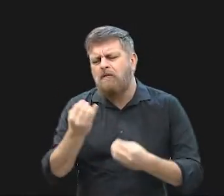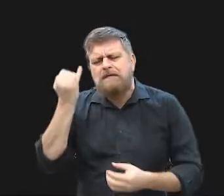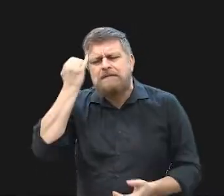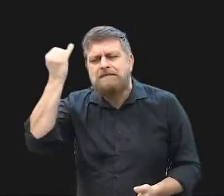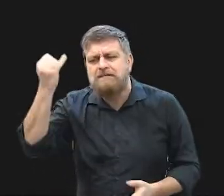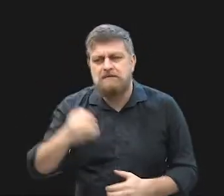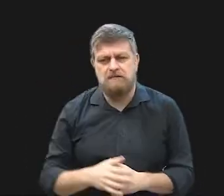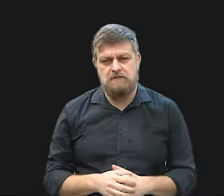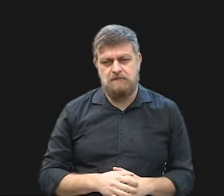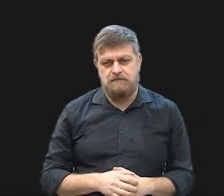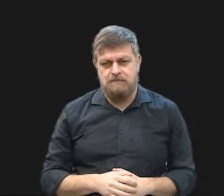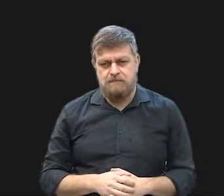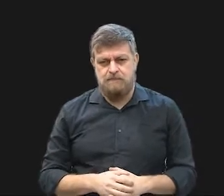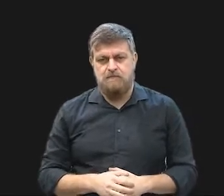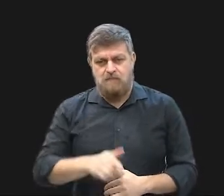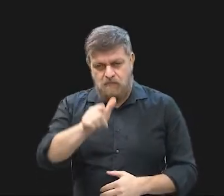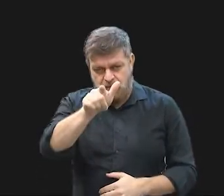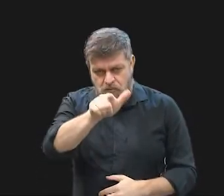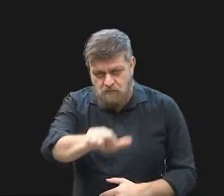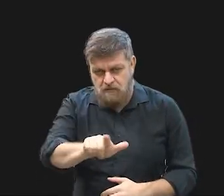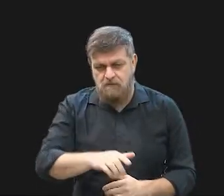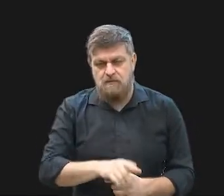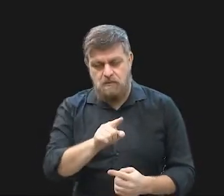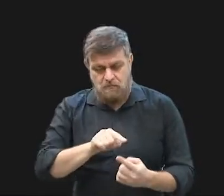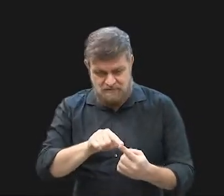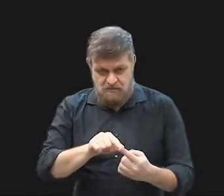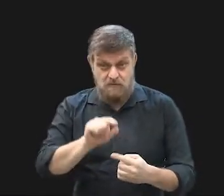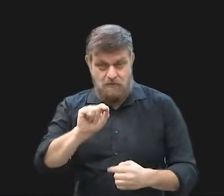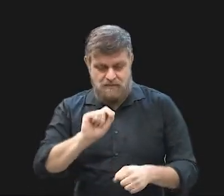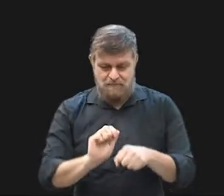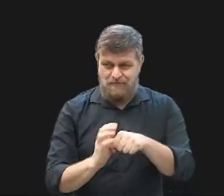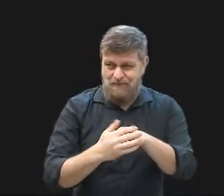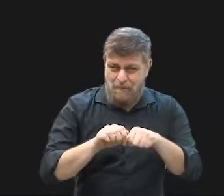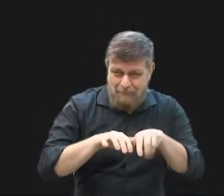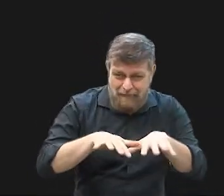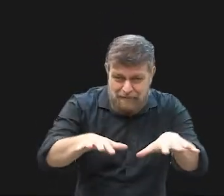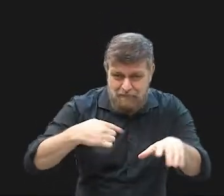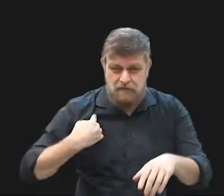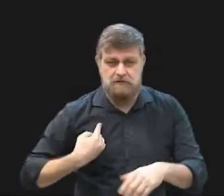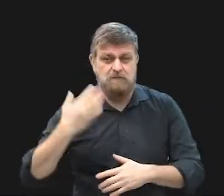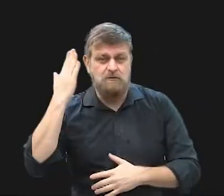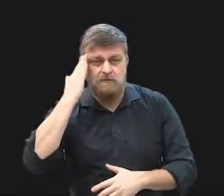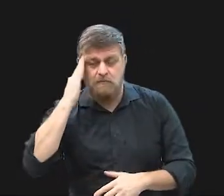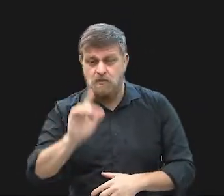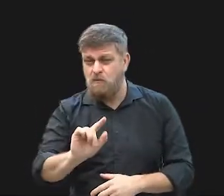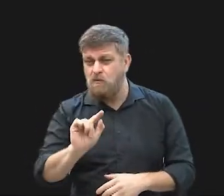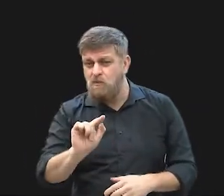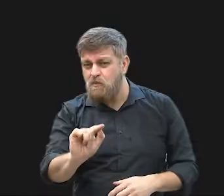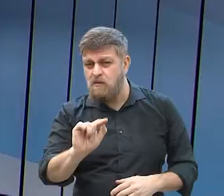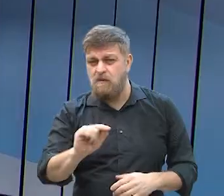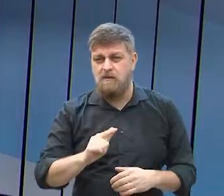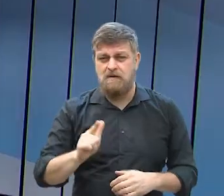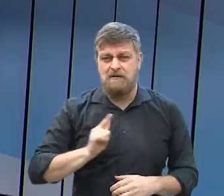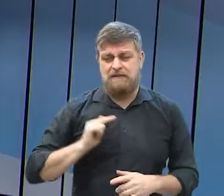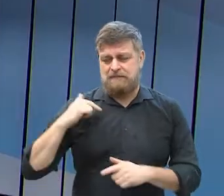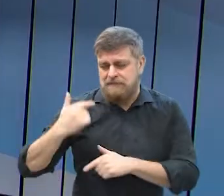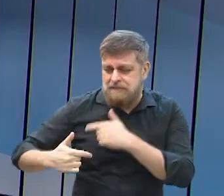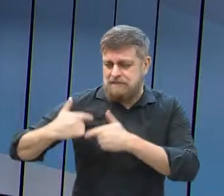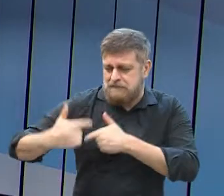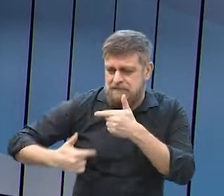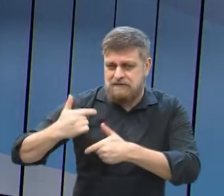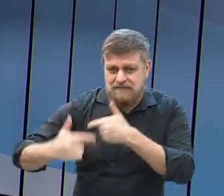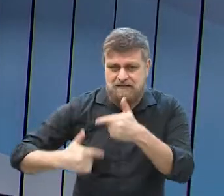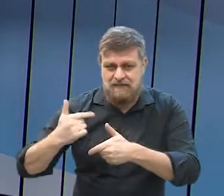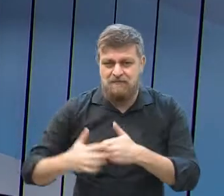foi uma ideia, mais uma vez, né? Com a pandemia, a gente acabou recebendo, eu falei que eu trabalhei mais,